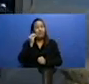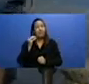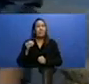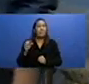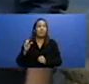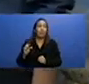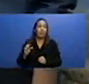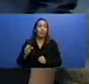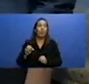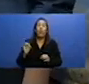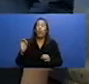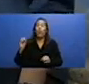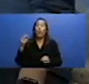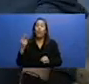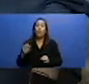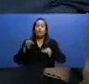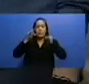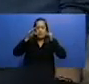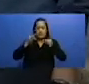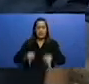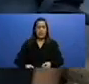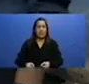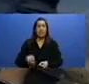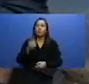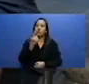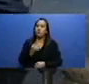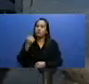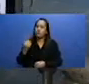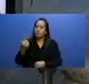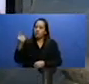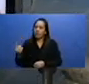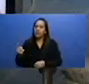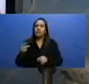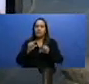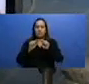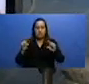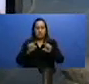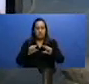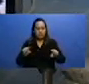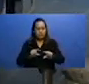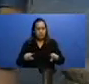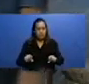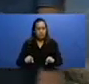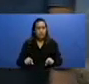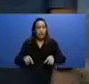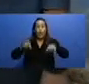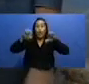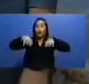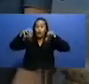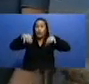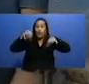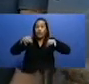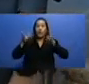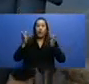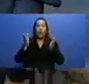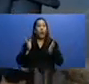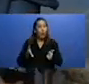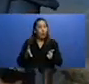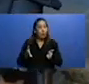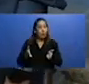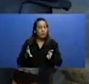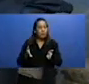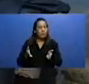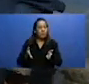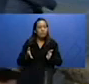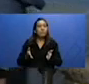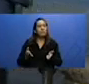improvável ou certo que aconteça cada uma das situações. Então vamos lá. Chover hoje. O que vocês